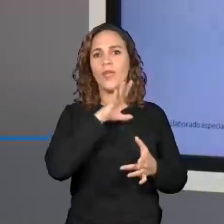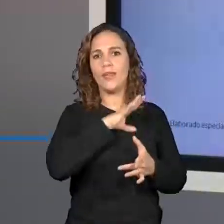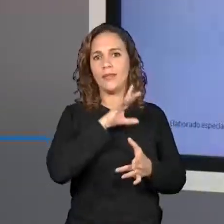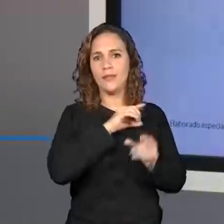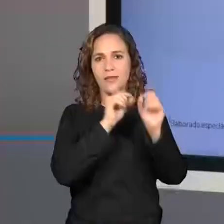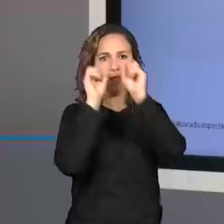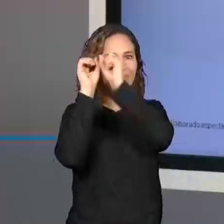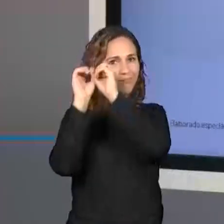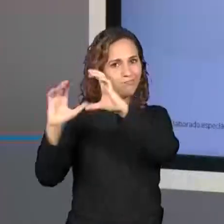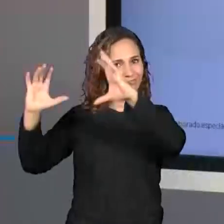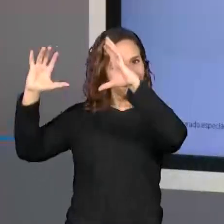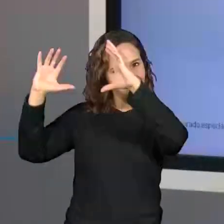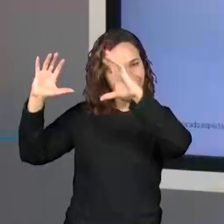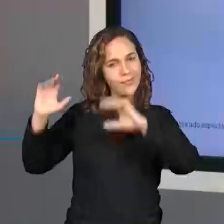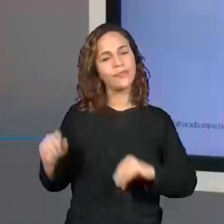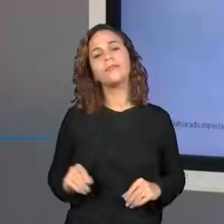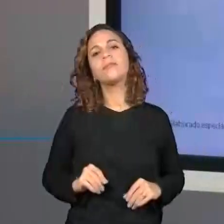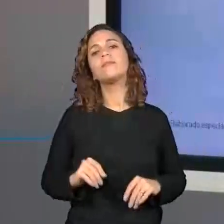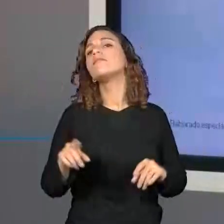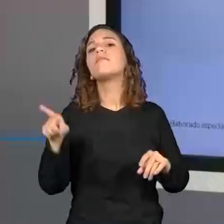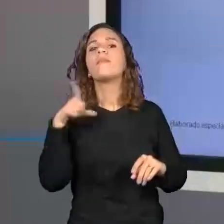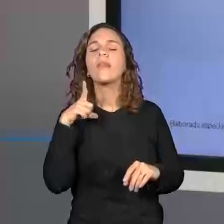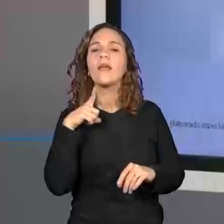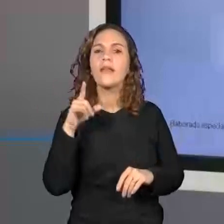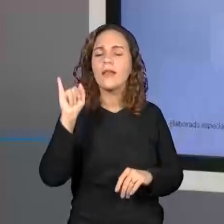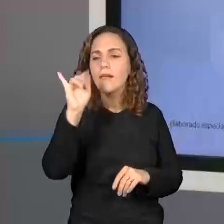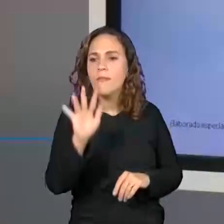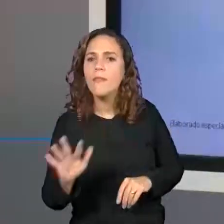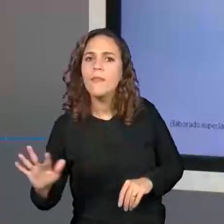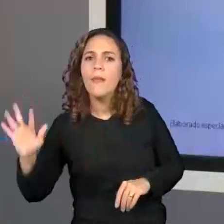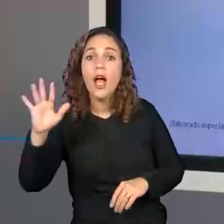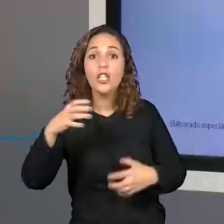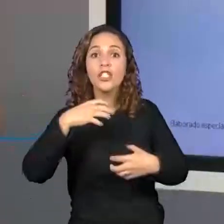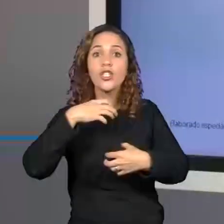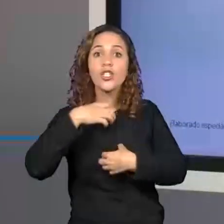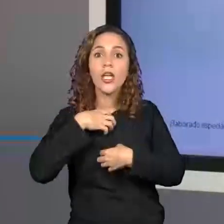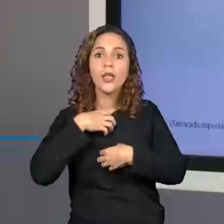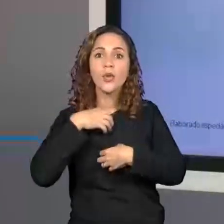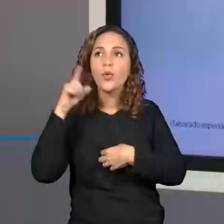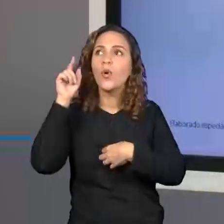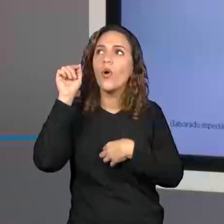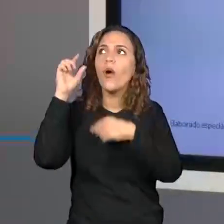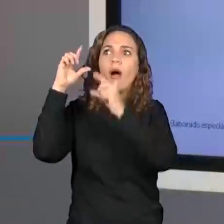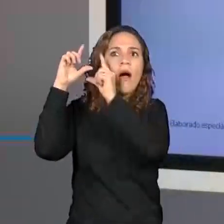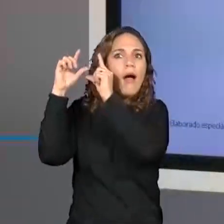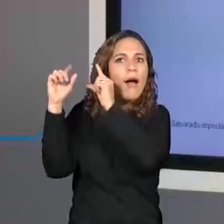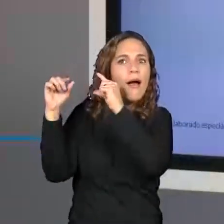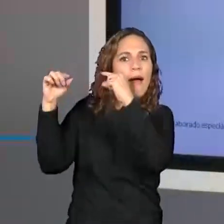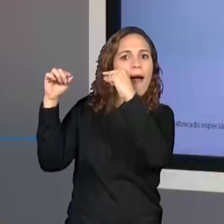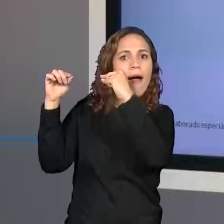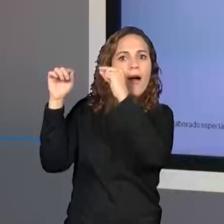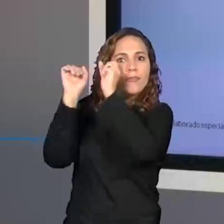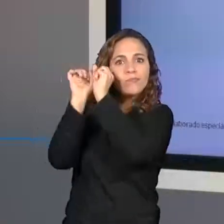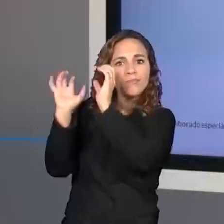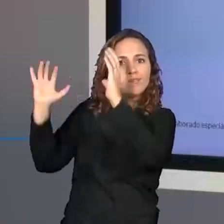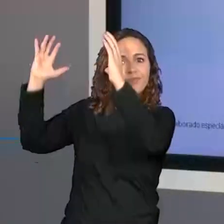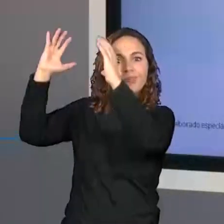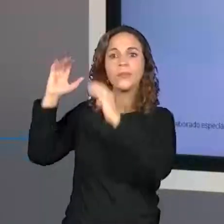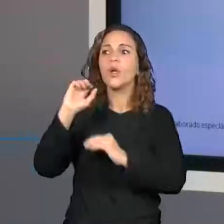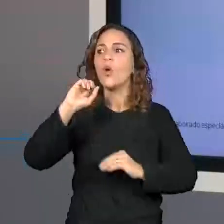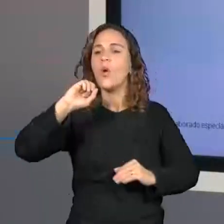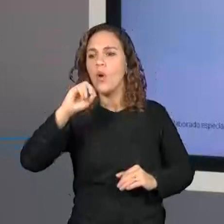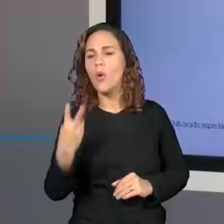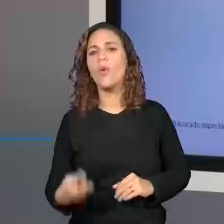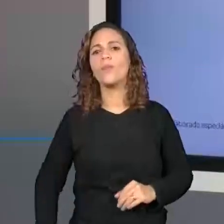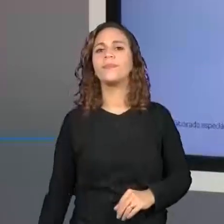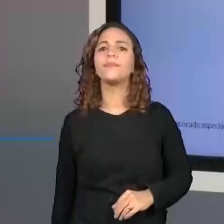vai complementar o que está escrito, o formato do balão vai passar a mensagem da sensação que o personagem está querendo transmitir